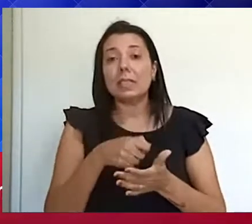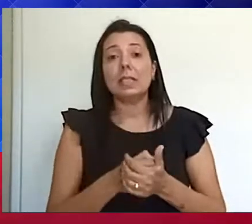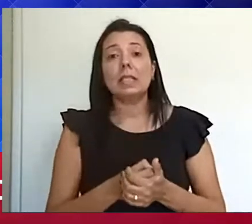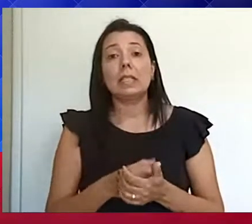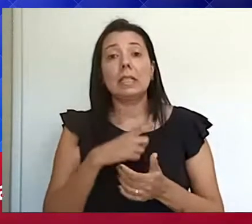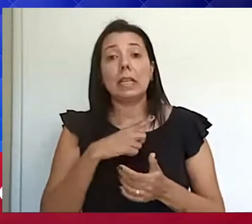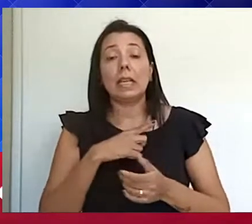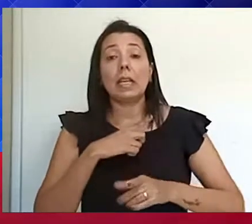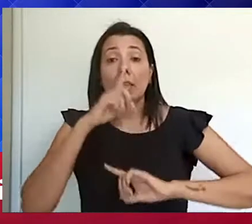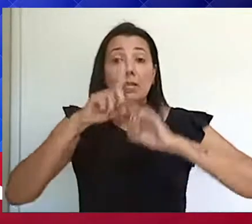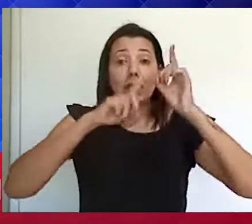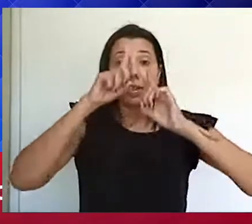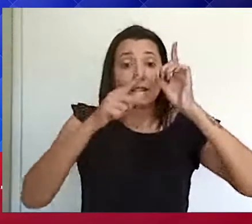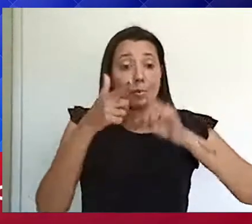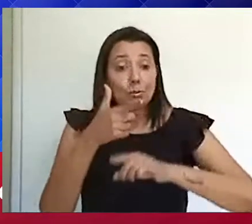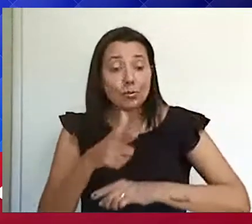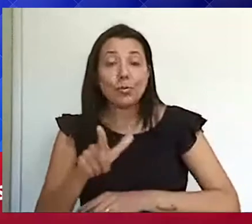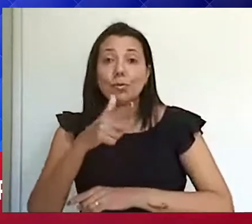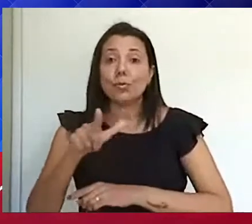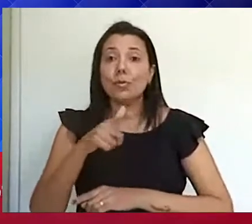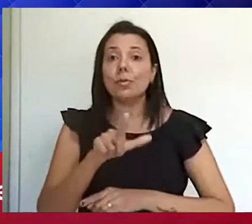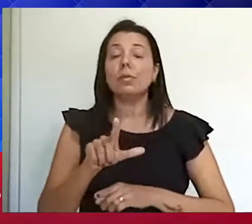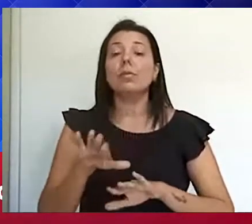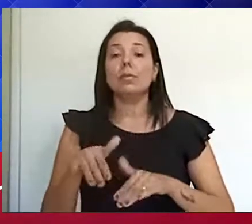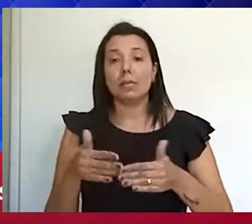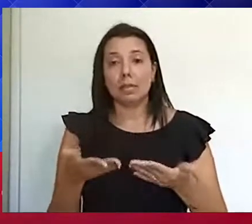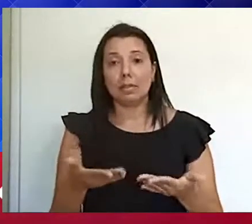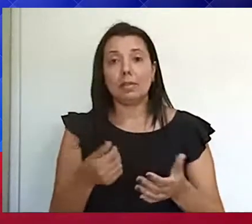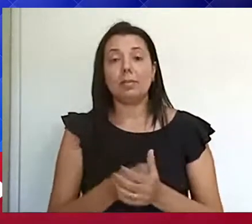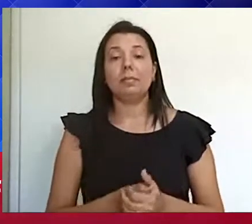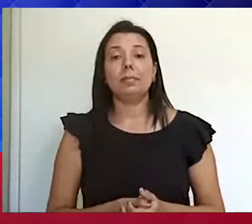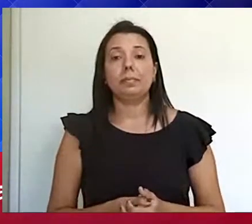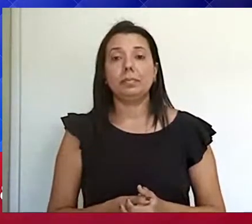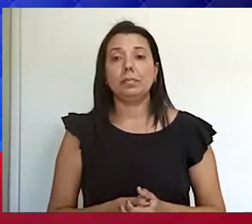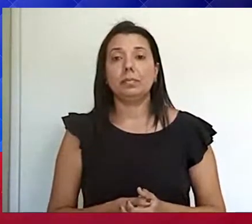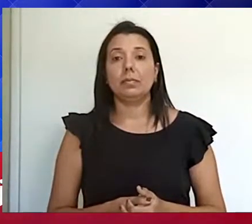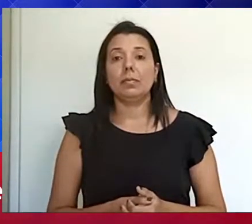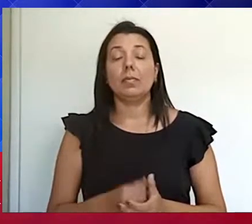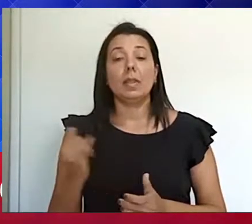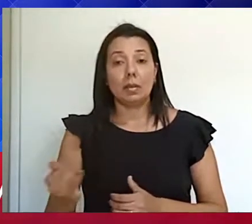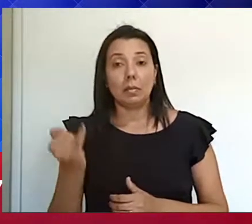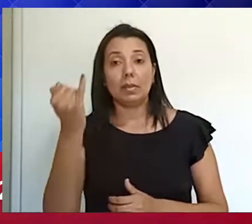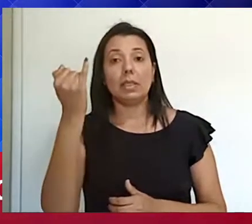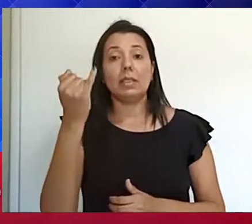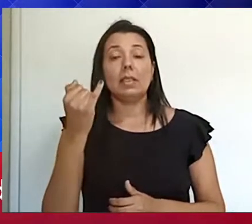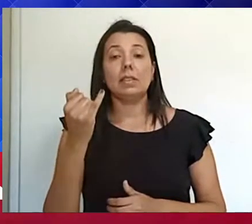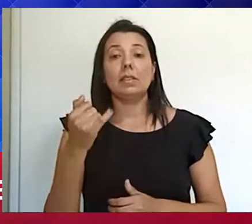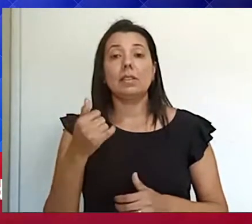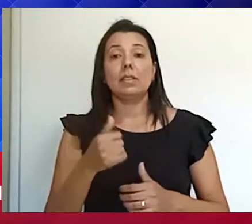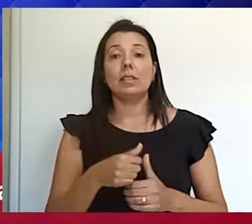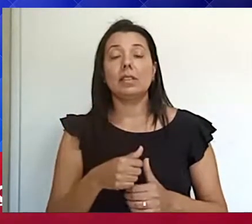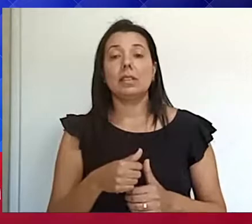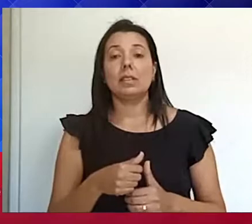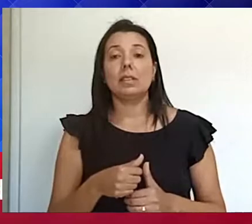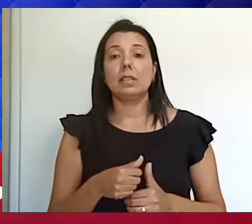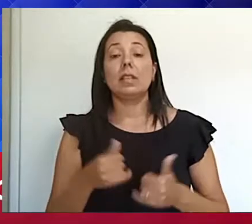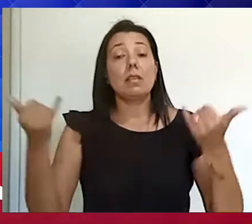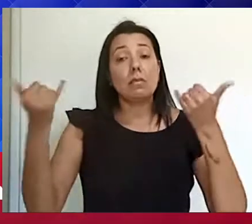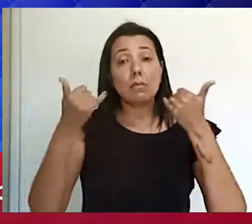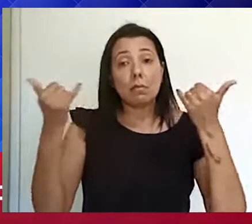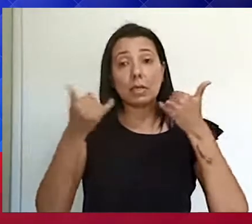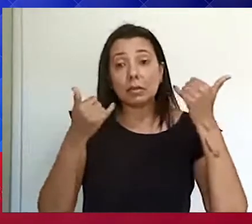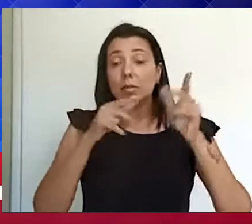reinventando dentro desse momento. Então, é muito importante a gente estar levando essas informações para o público